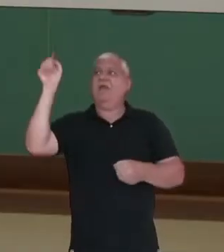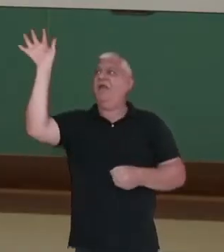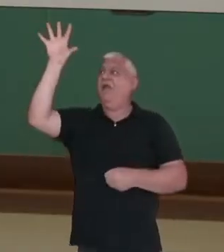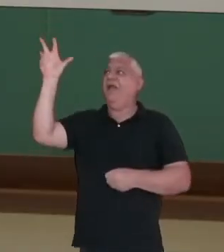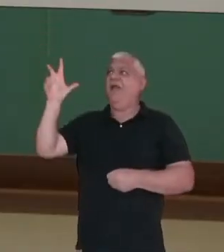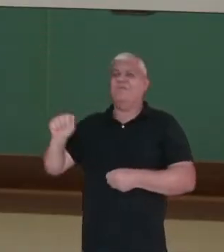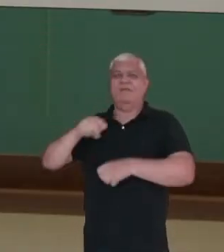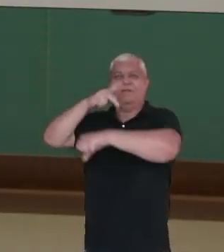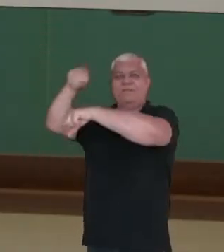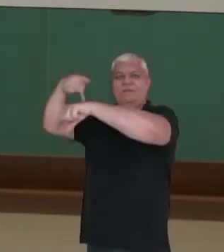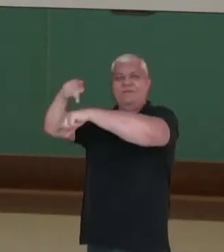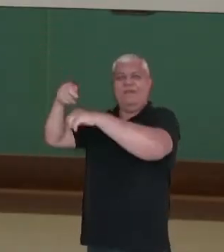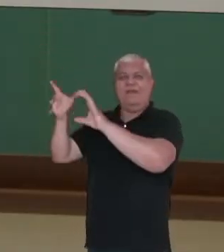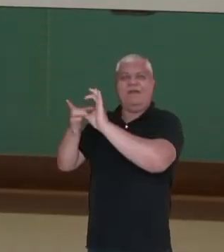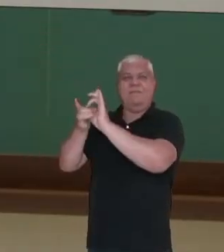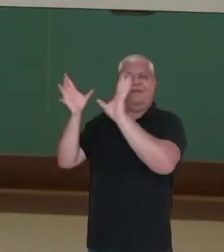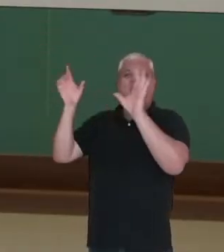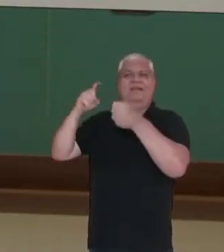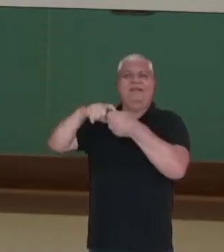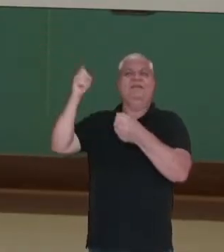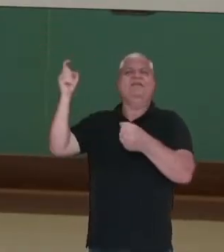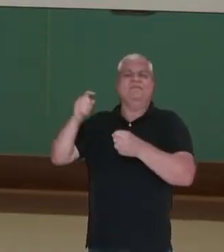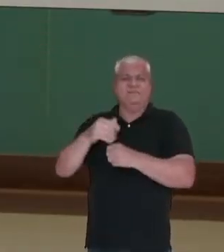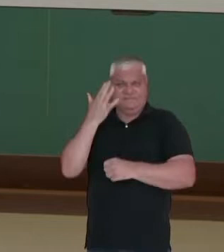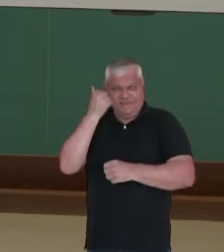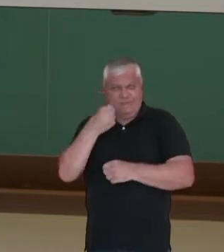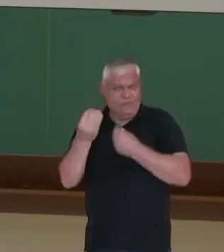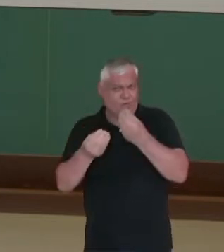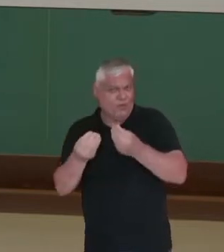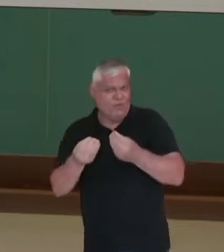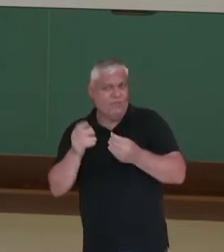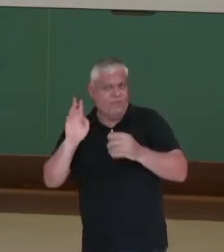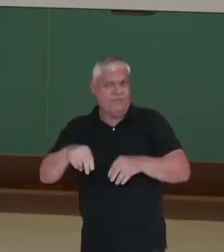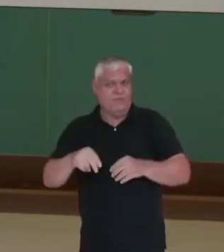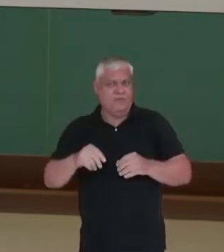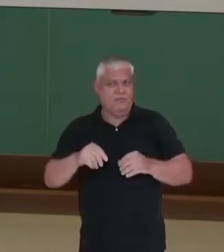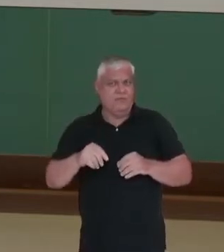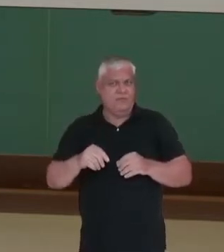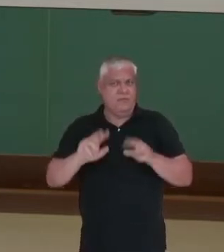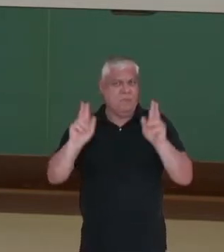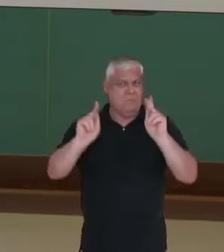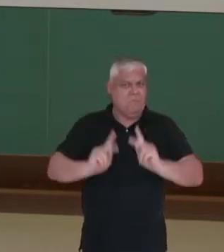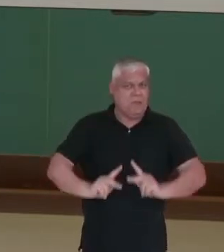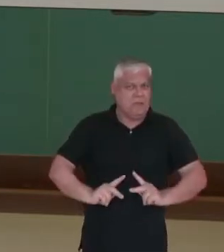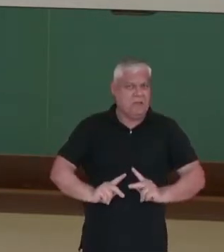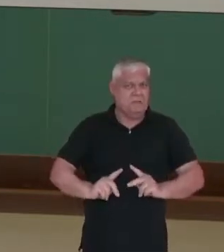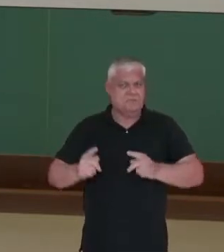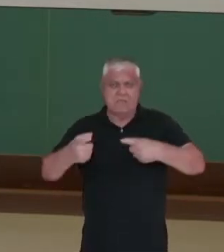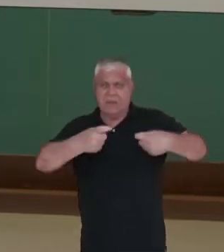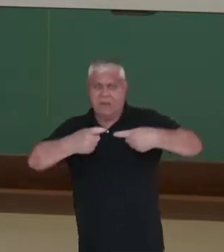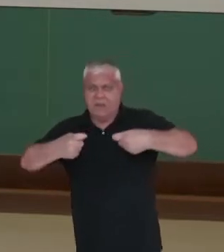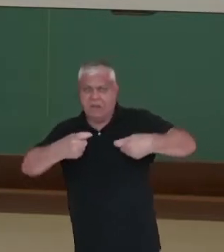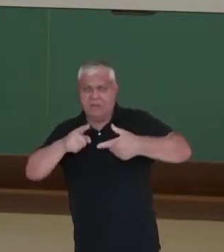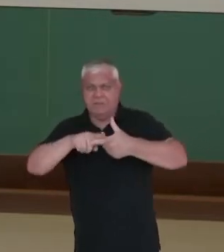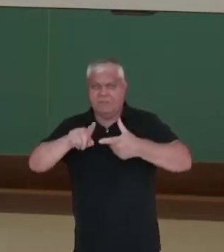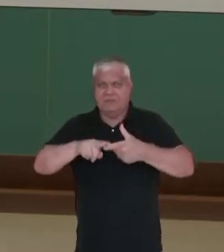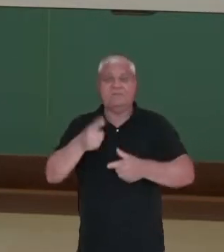dos países do continente africano? Será que isso aí foi de forma pacífica? Será que foi de forma de conflitos? Vamos